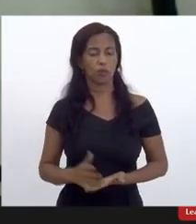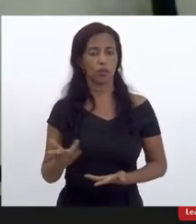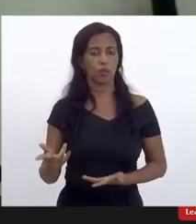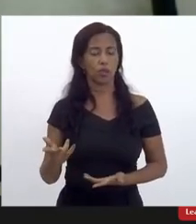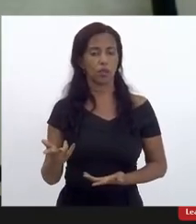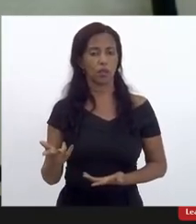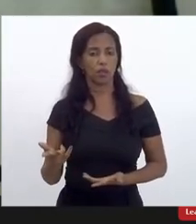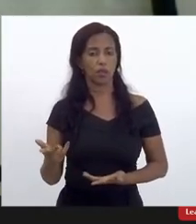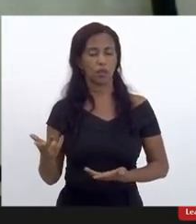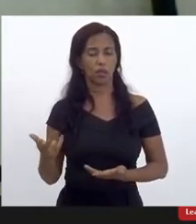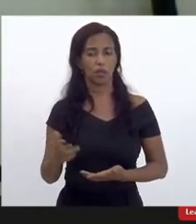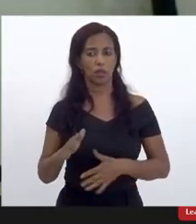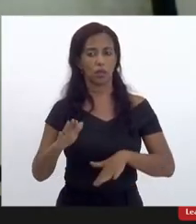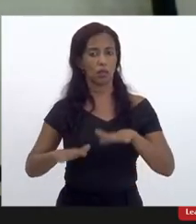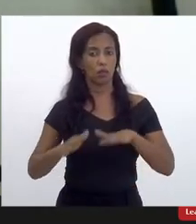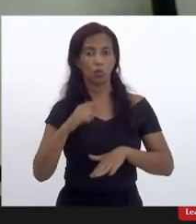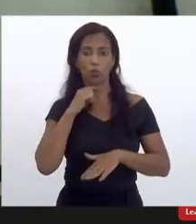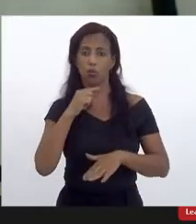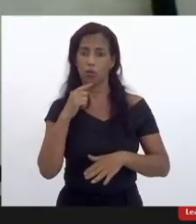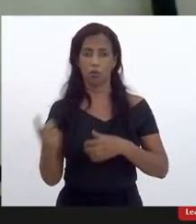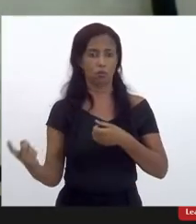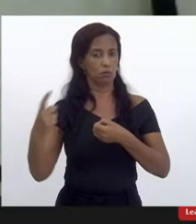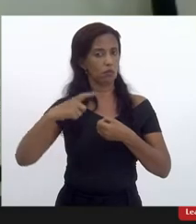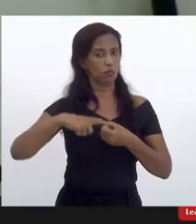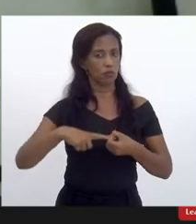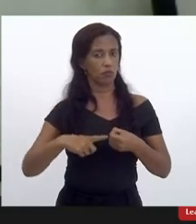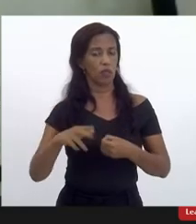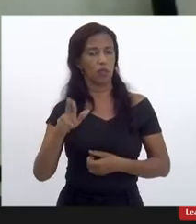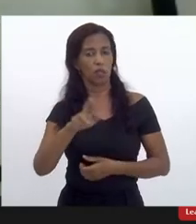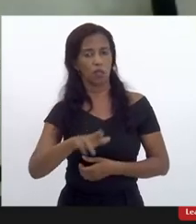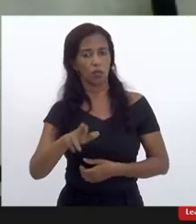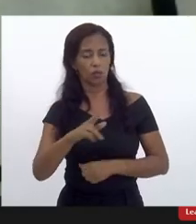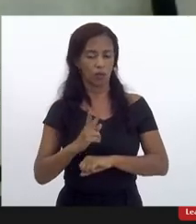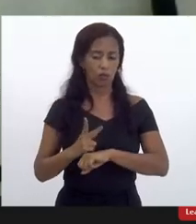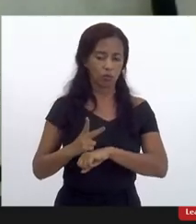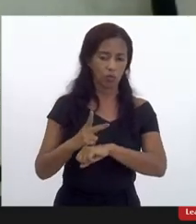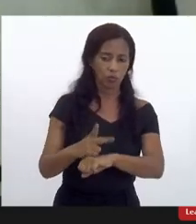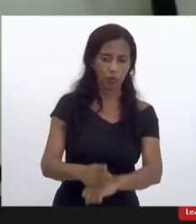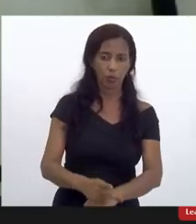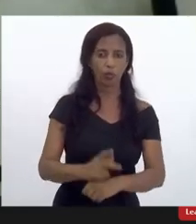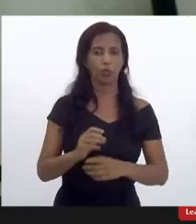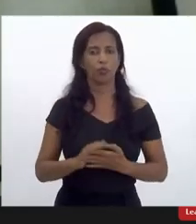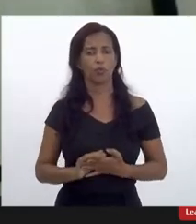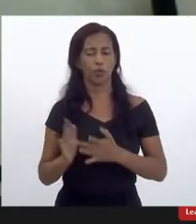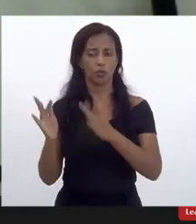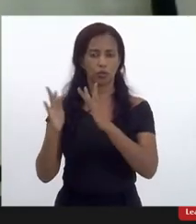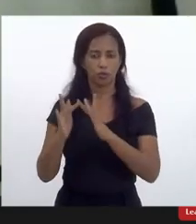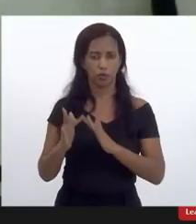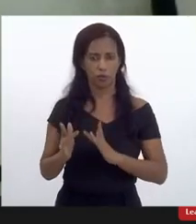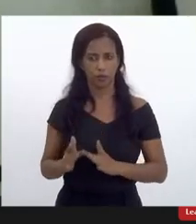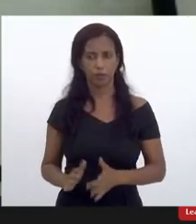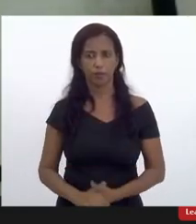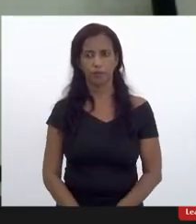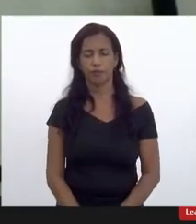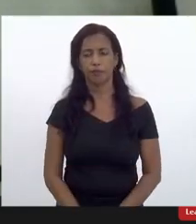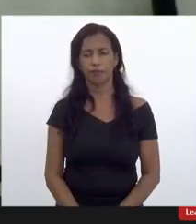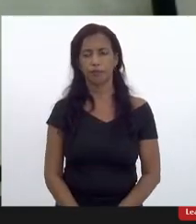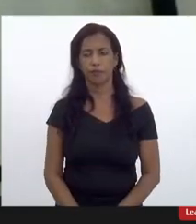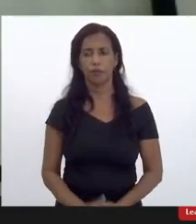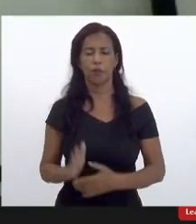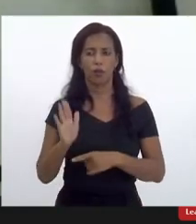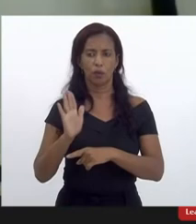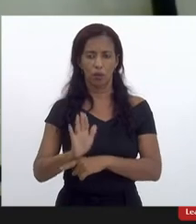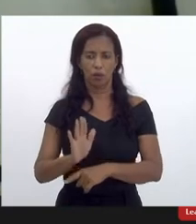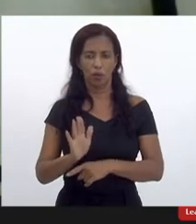ainda não retornaram, e aí utilizando de busca ativa, de contatos, né, e com a ajuda